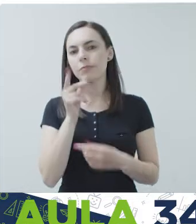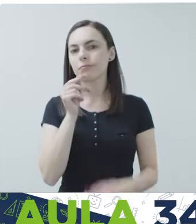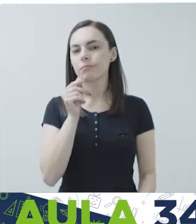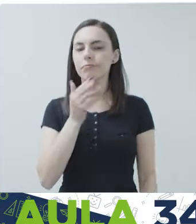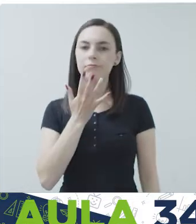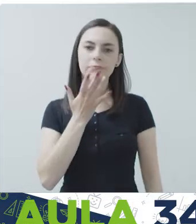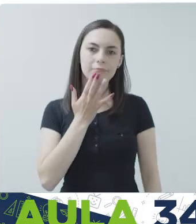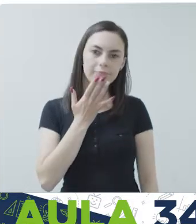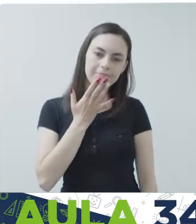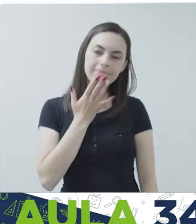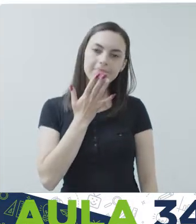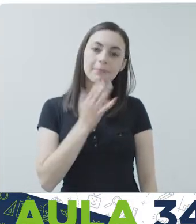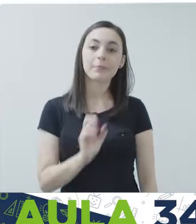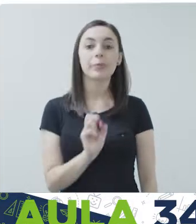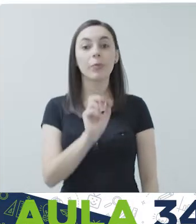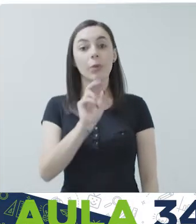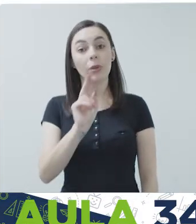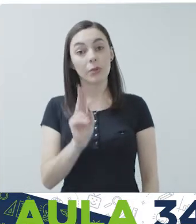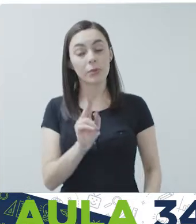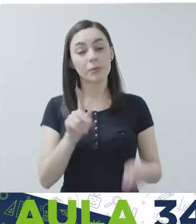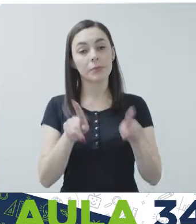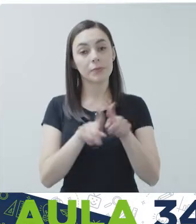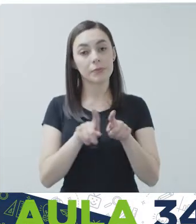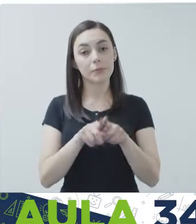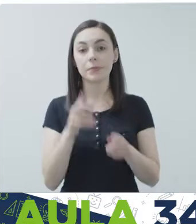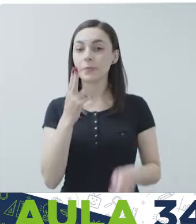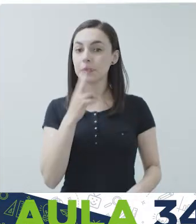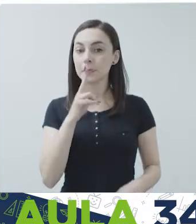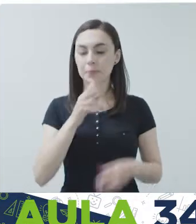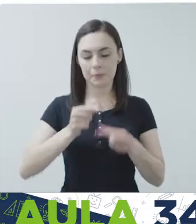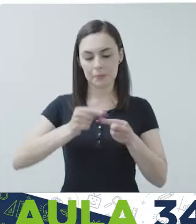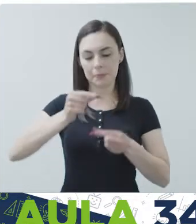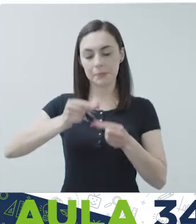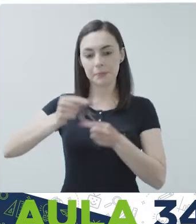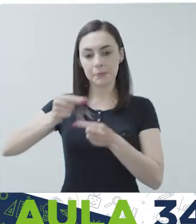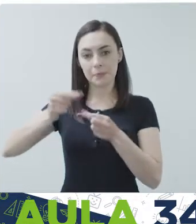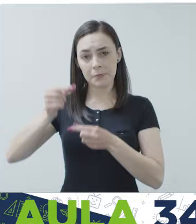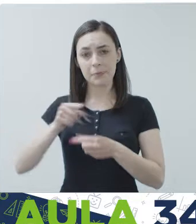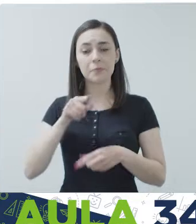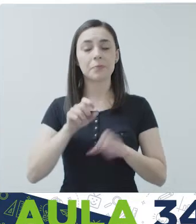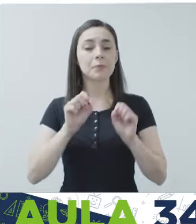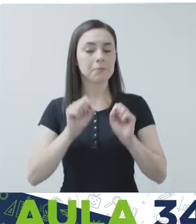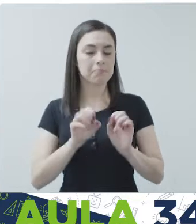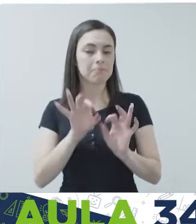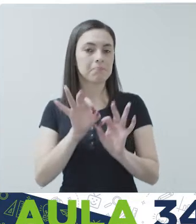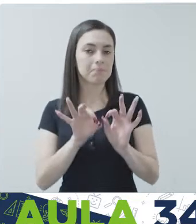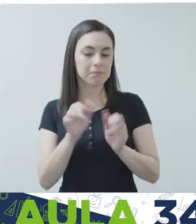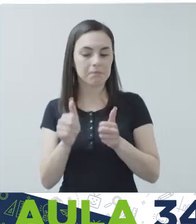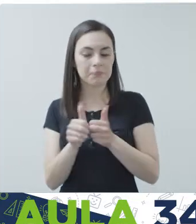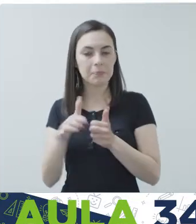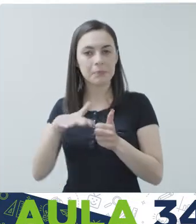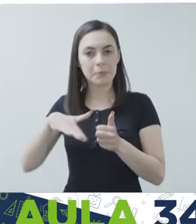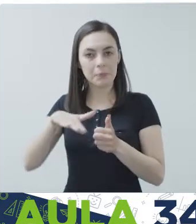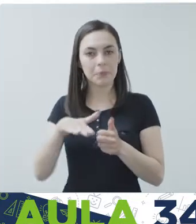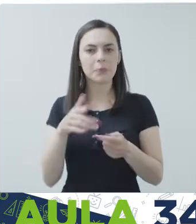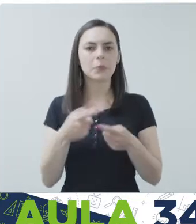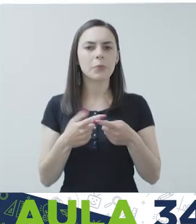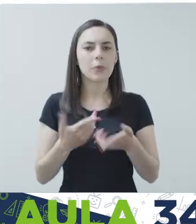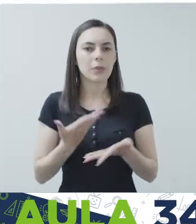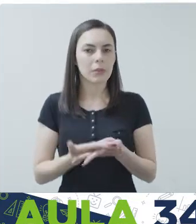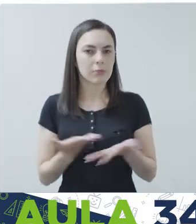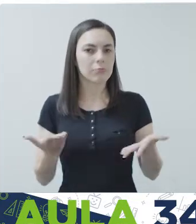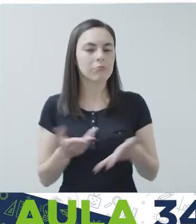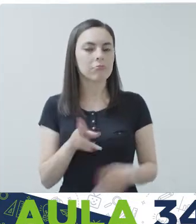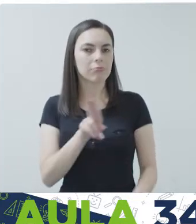de cor ou até mesmo palitos, você pode separar também. Nós vamos utilizar na nossa